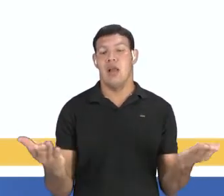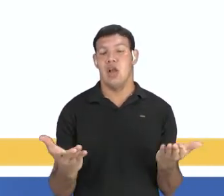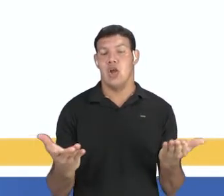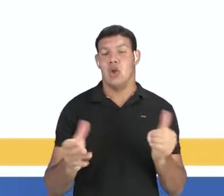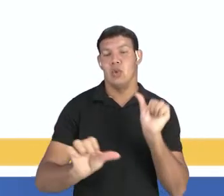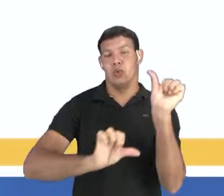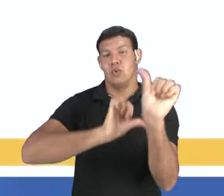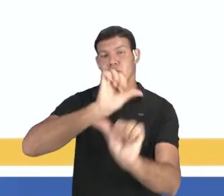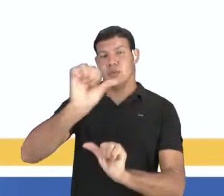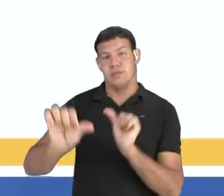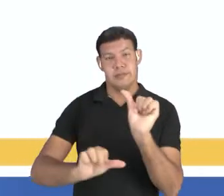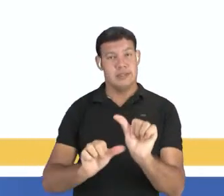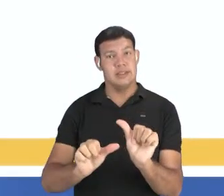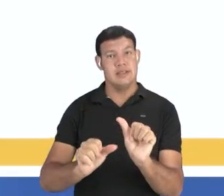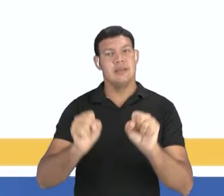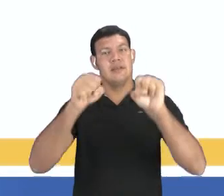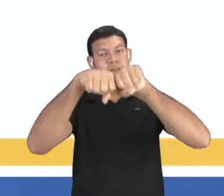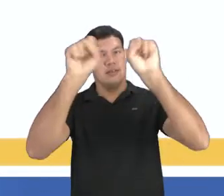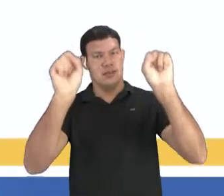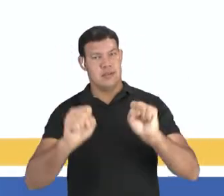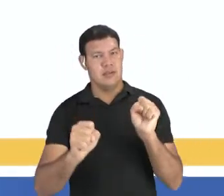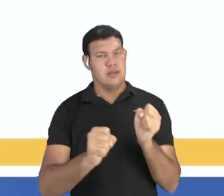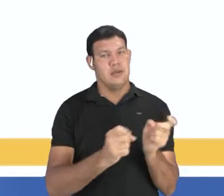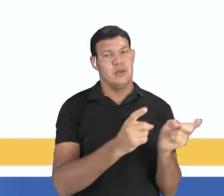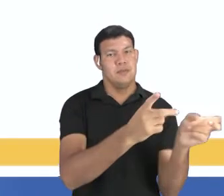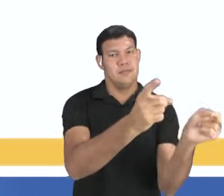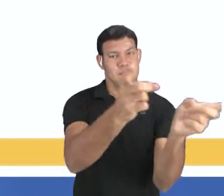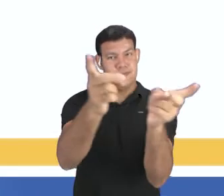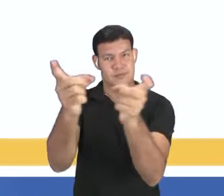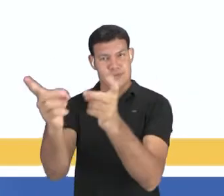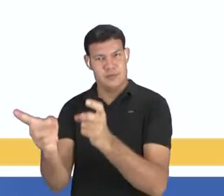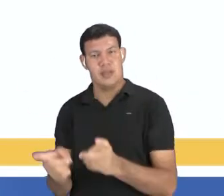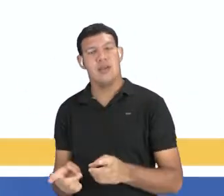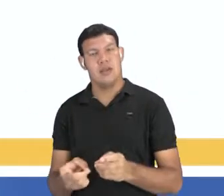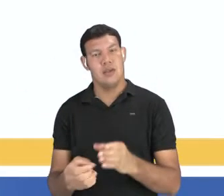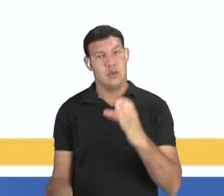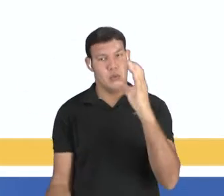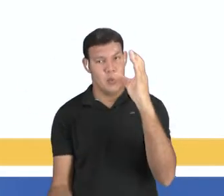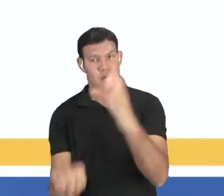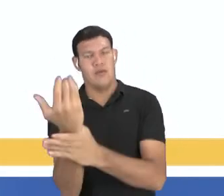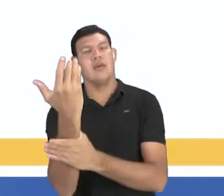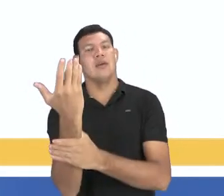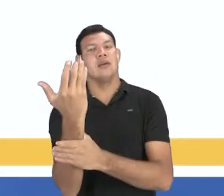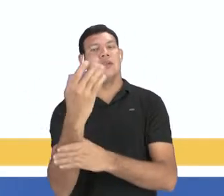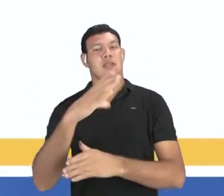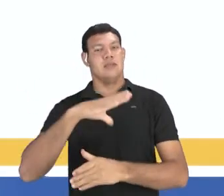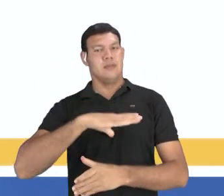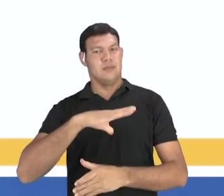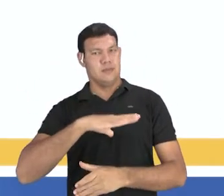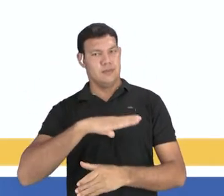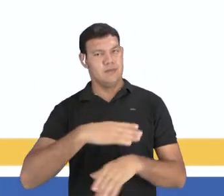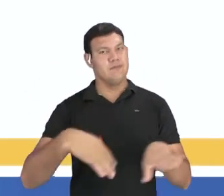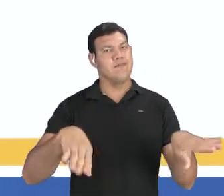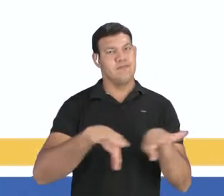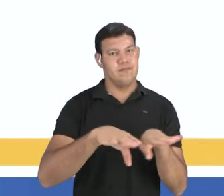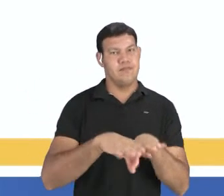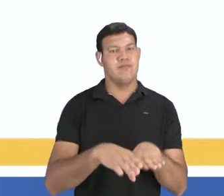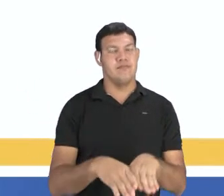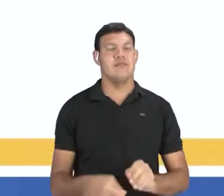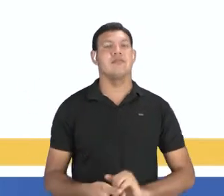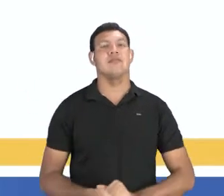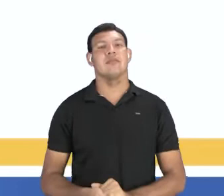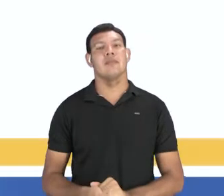e o ampliamento das cidades surgiram várias cidades né as pequenas Vilas foram grandes cidades